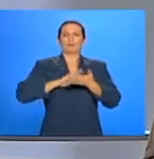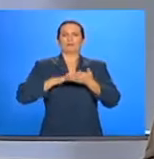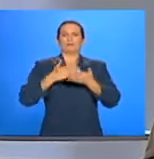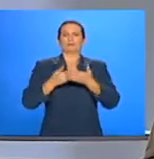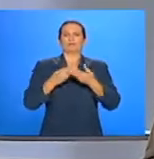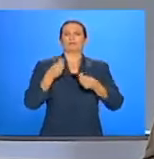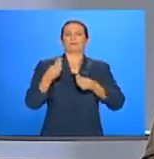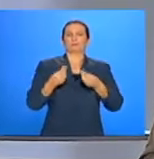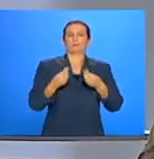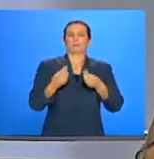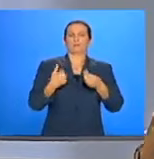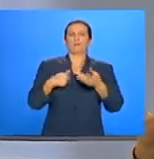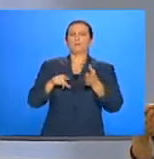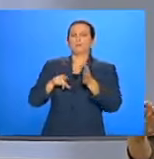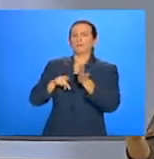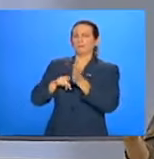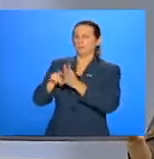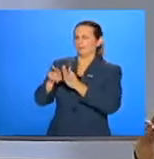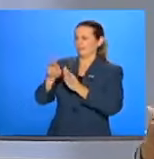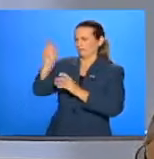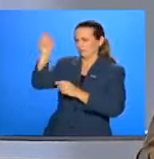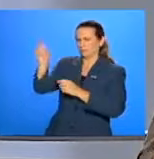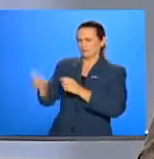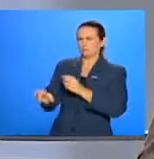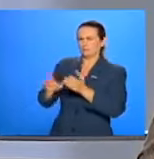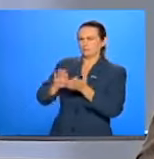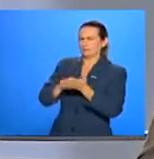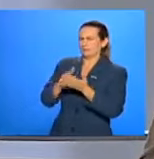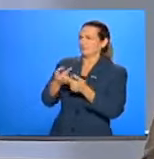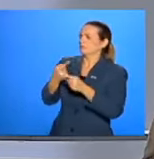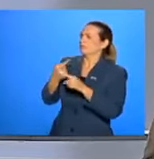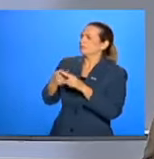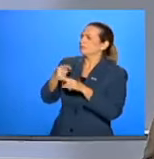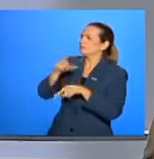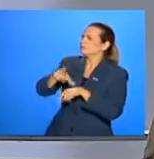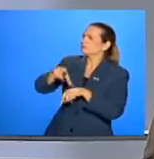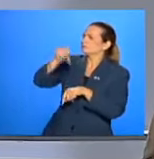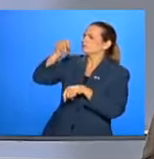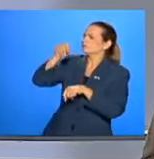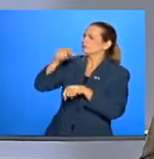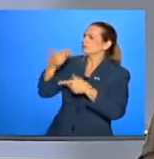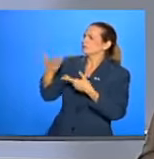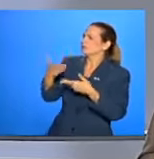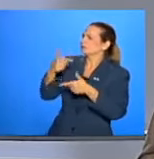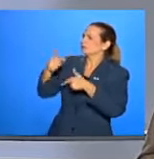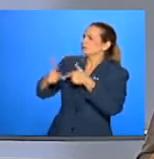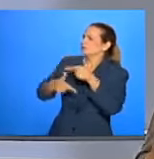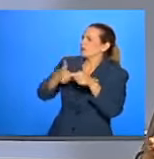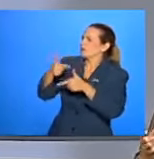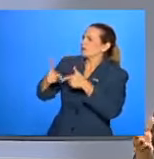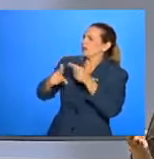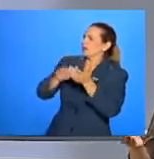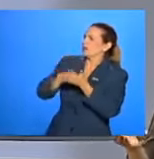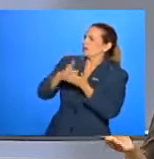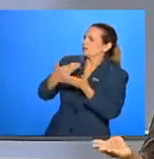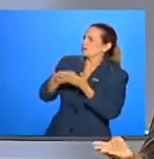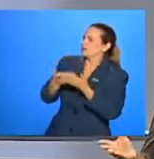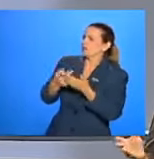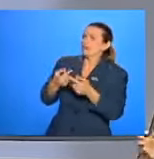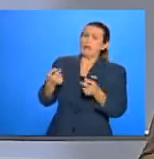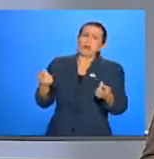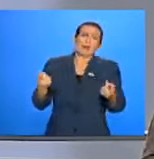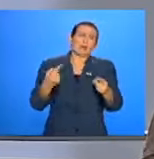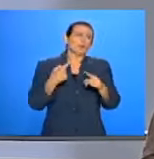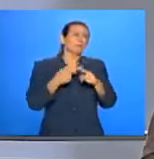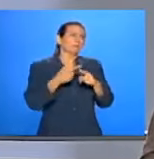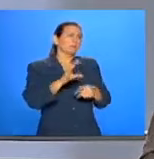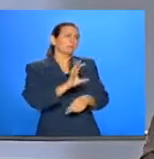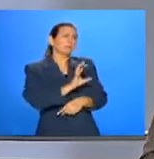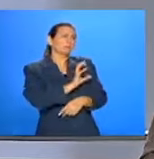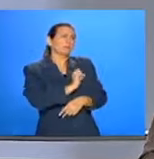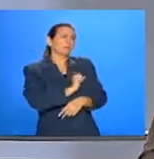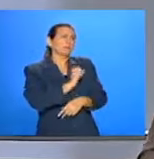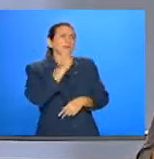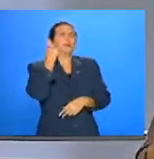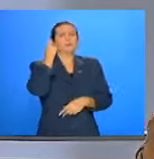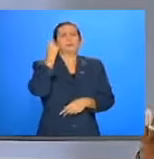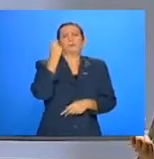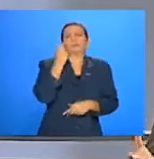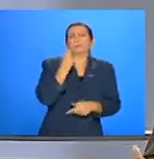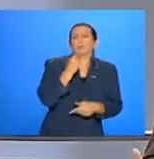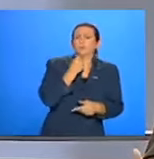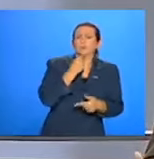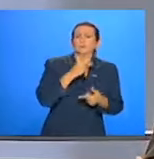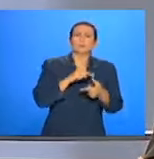o porquê de escolherem essa profissão, respondem que praticaram por amarem os surdos e